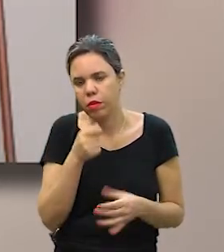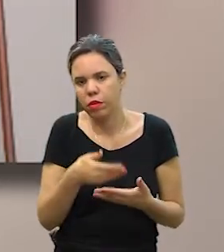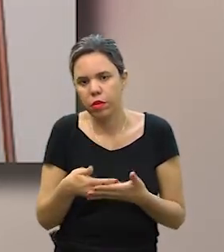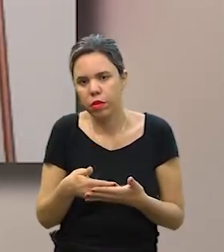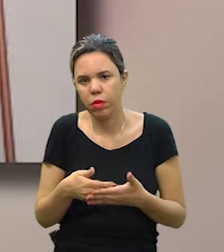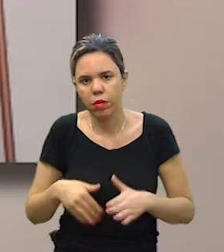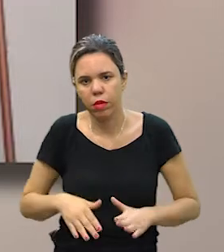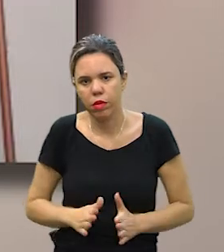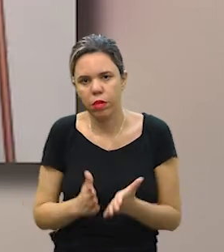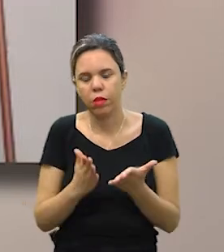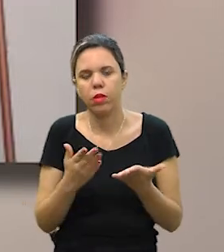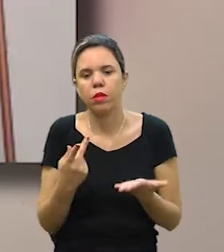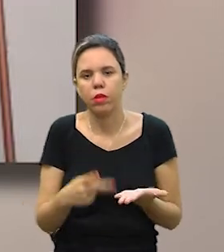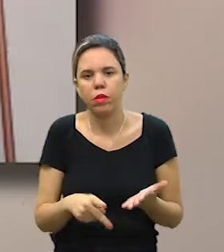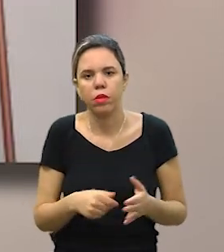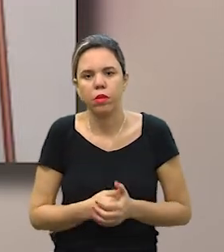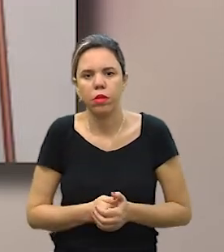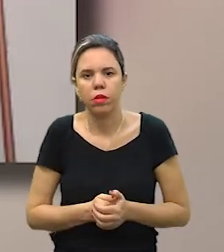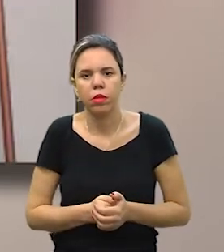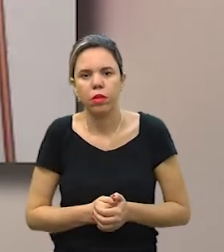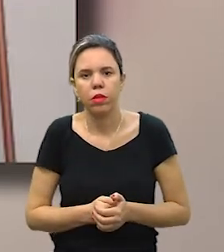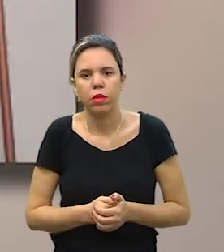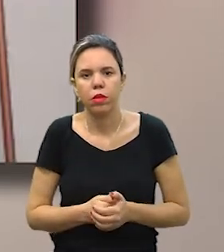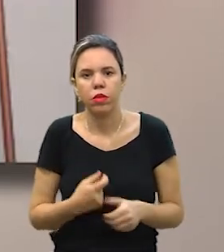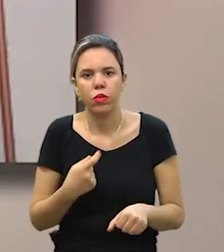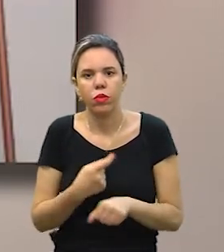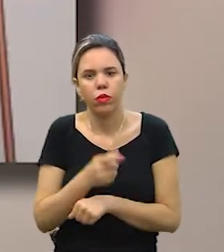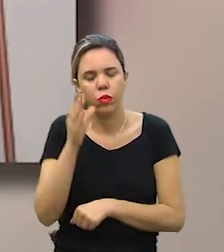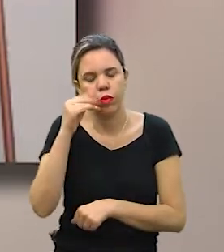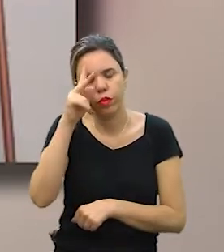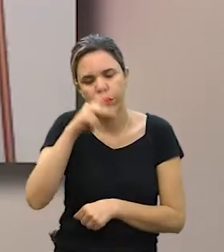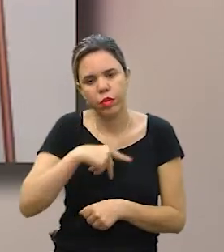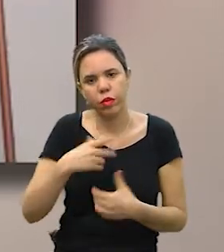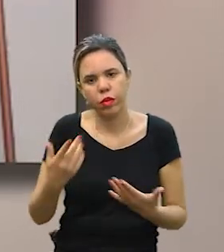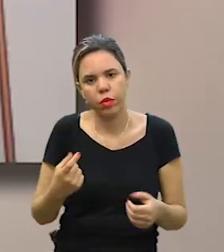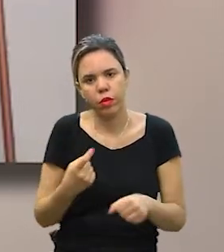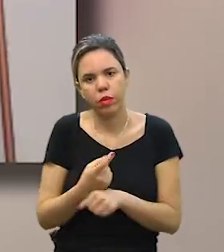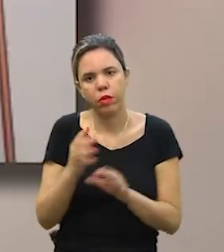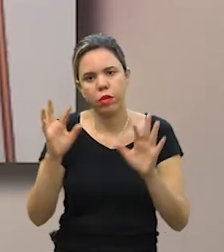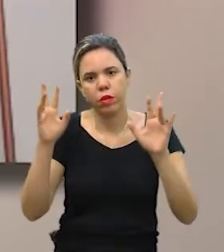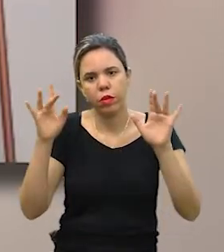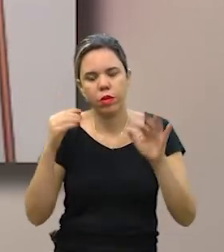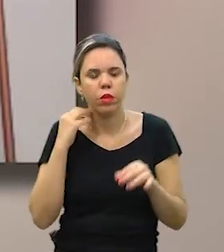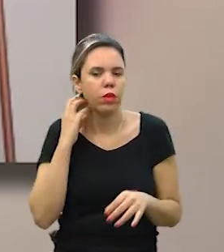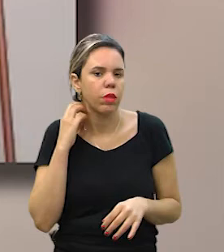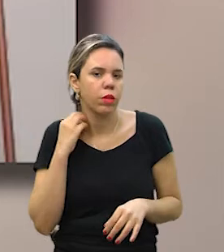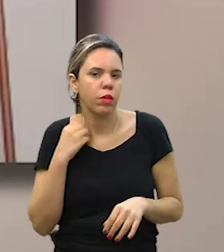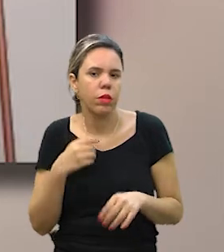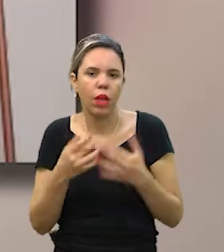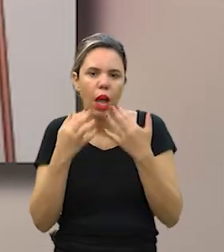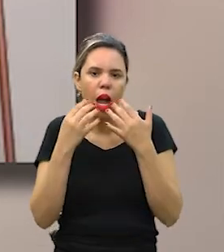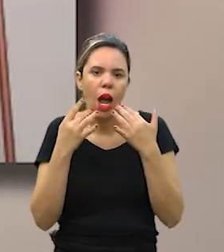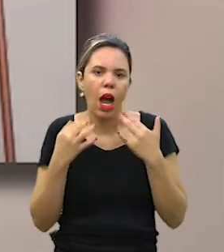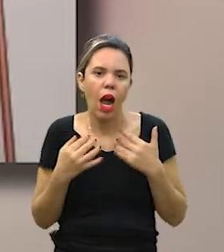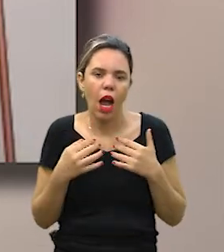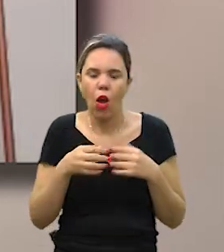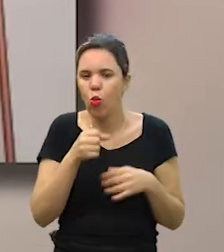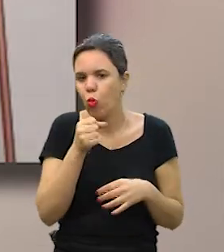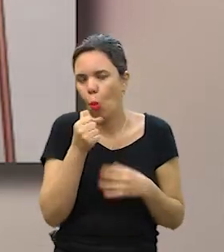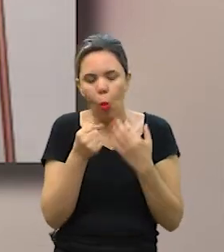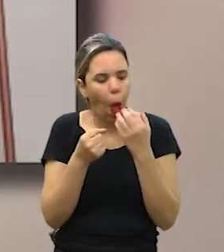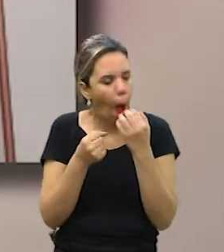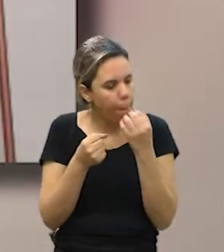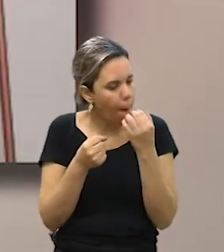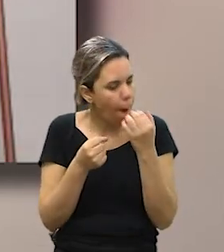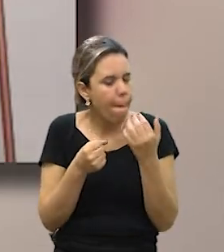como se o bebê nascesse para ele. Ele se descobre. Então, ele descobre as mãozinhas, ele leva na boca, fica chupando